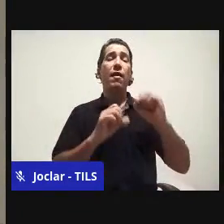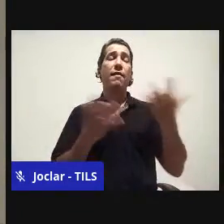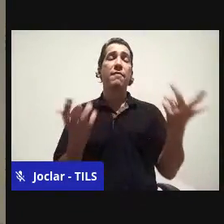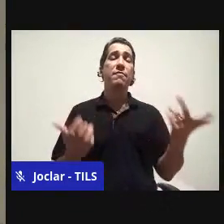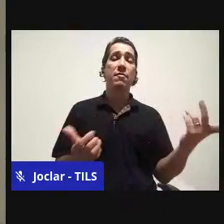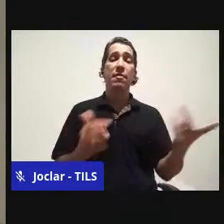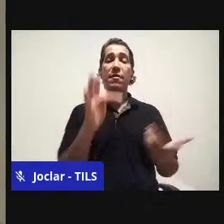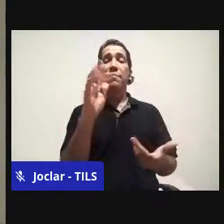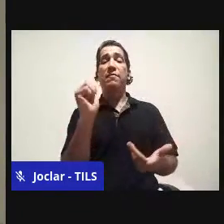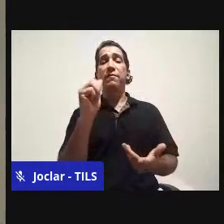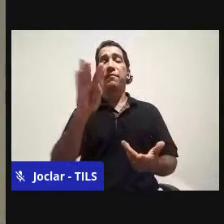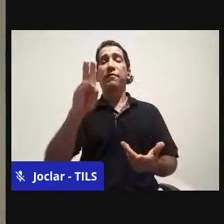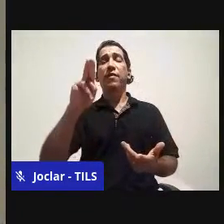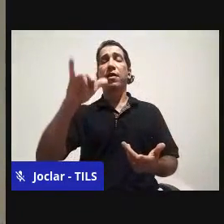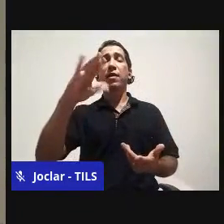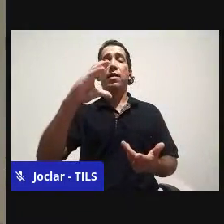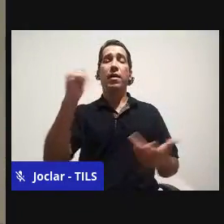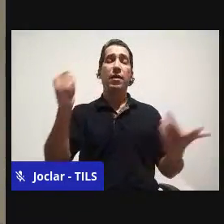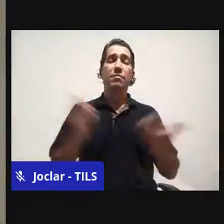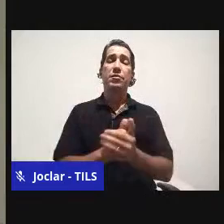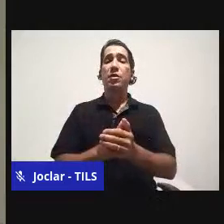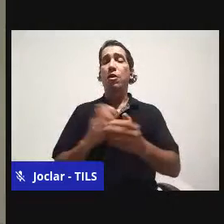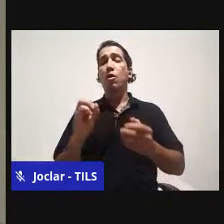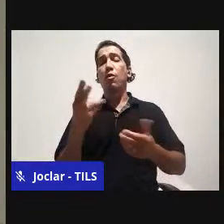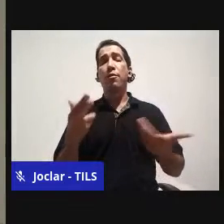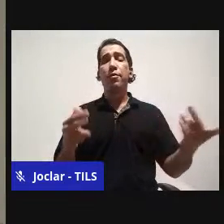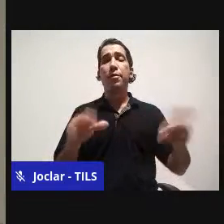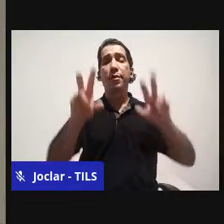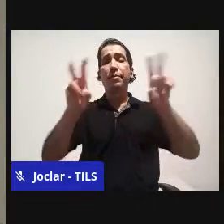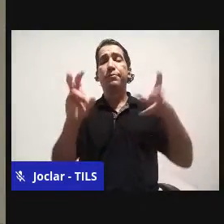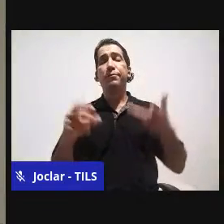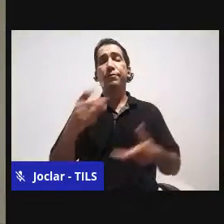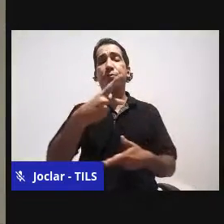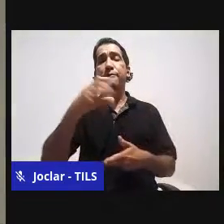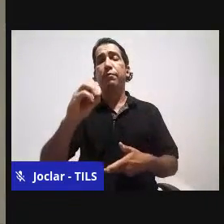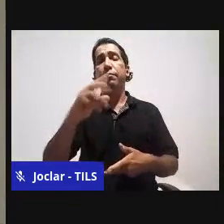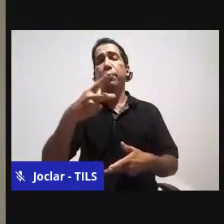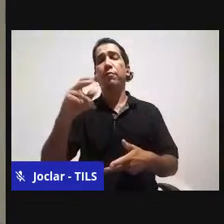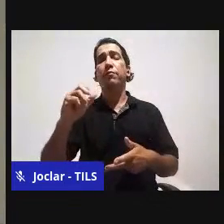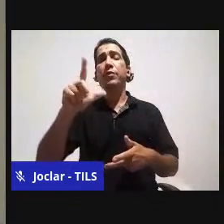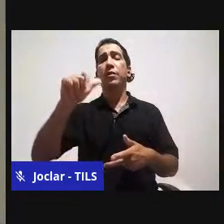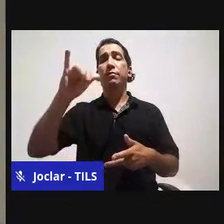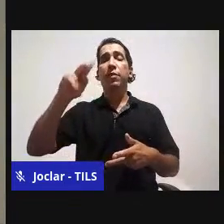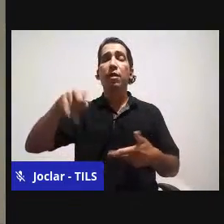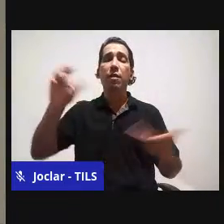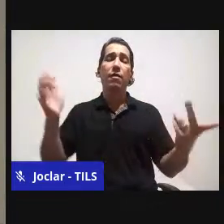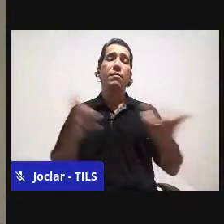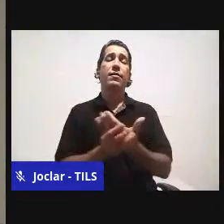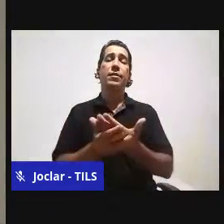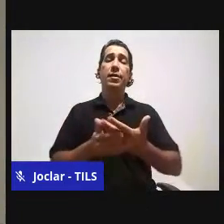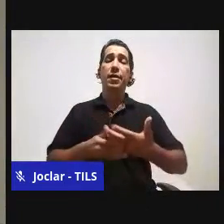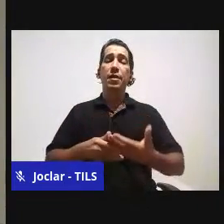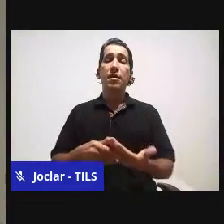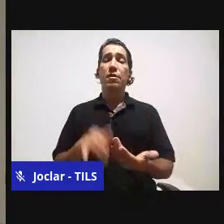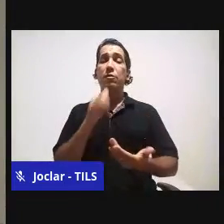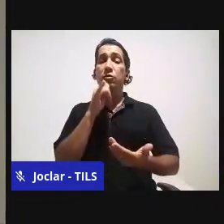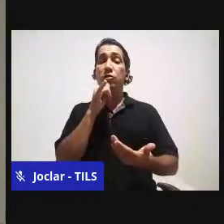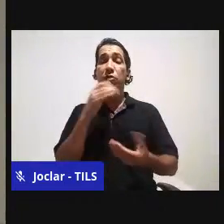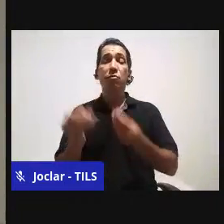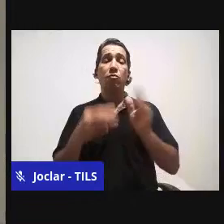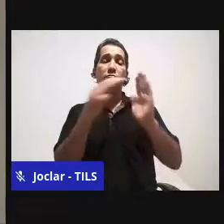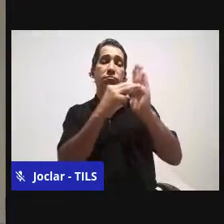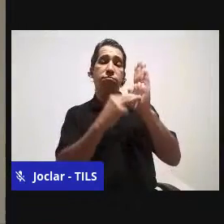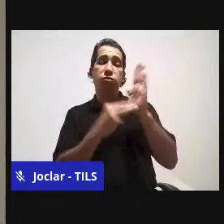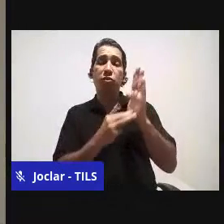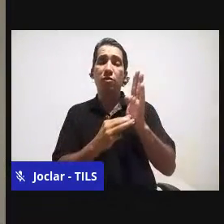bem, de certa forma, descrito também pelo engenheiro Marcelo, mas o modelo de negócio do século XXI vai ser